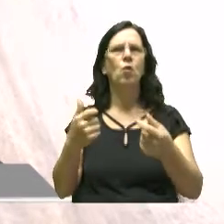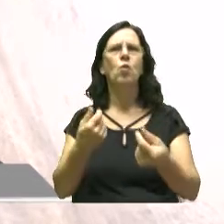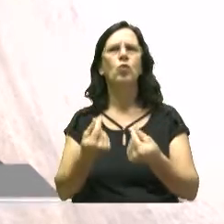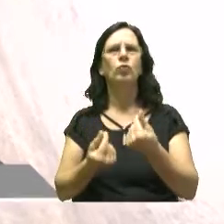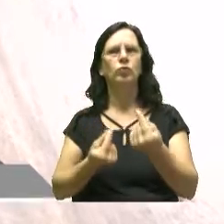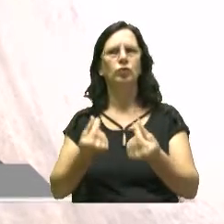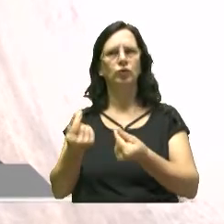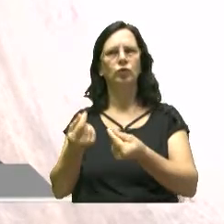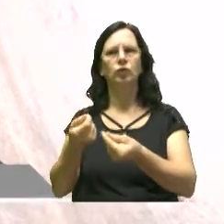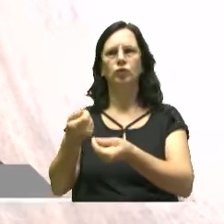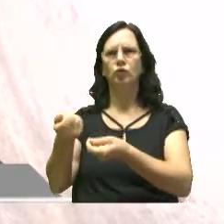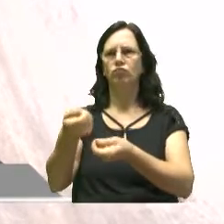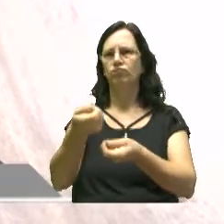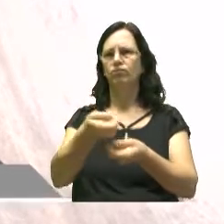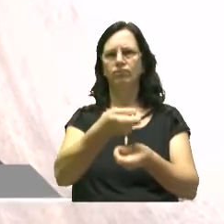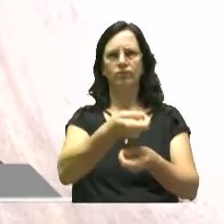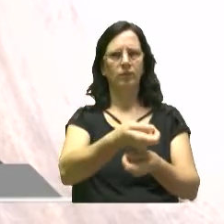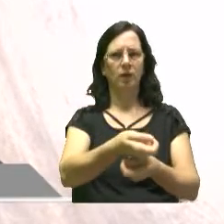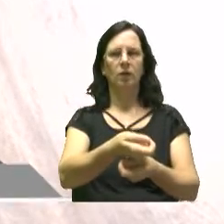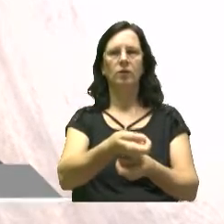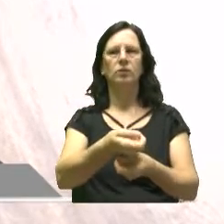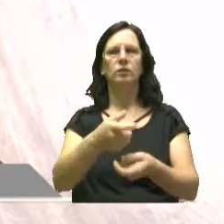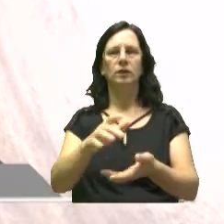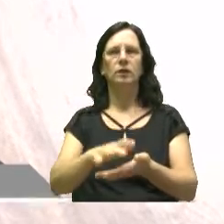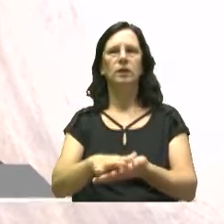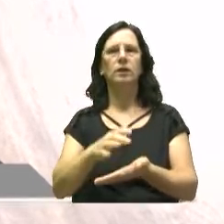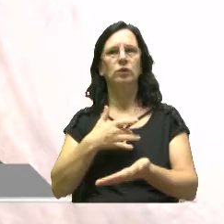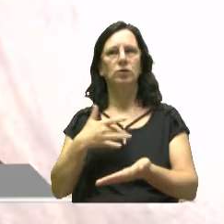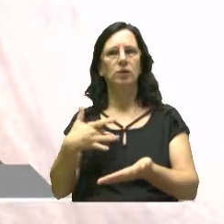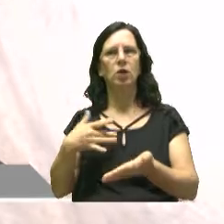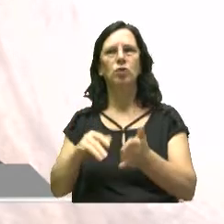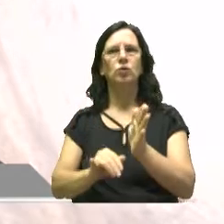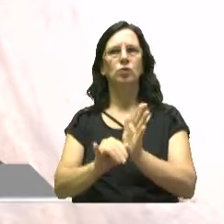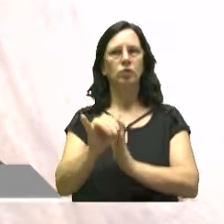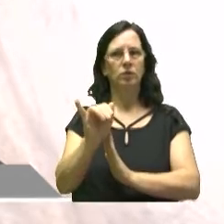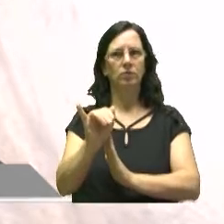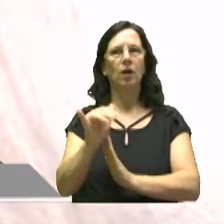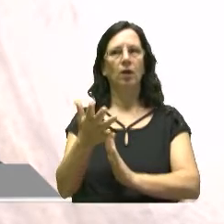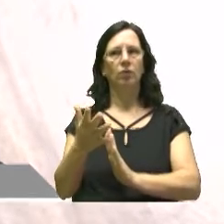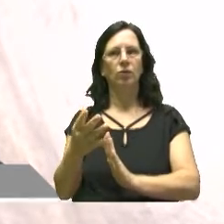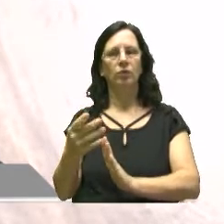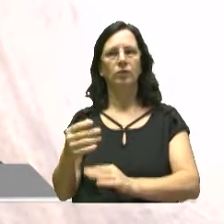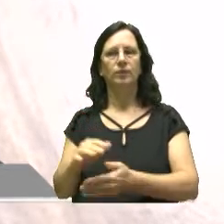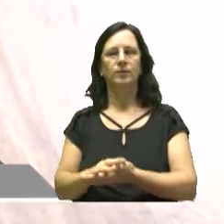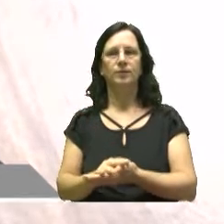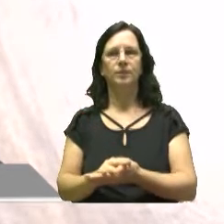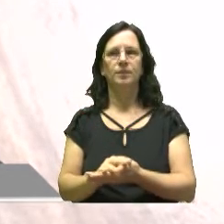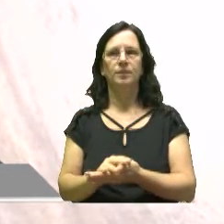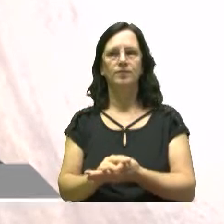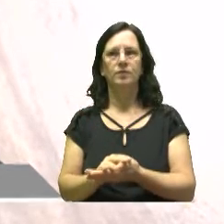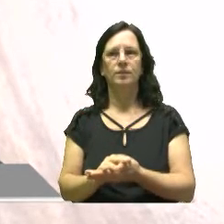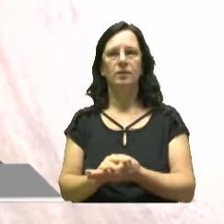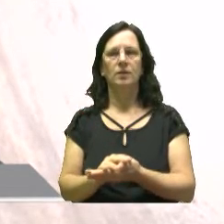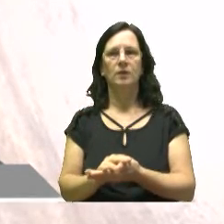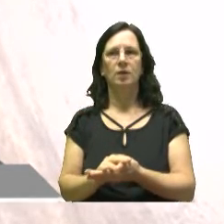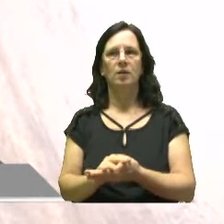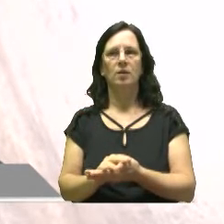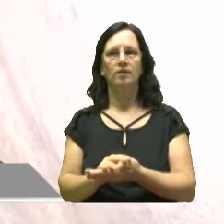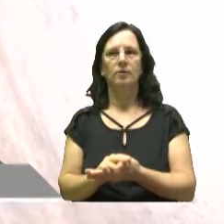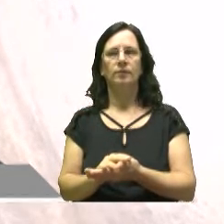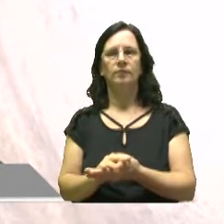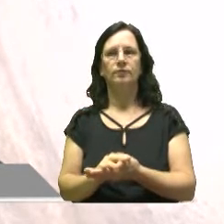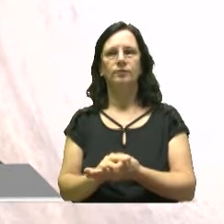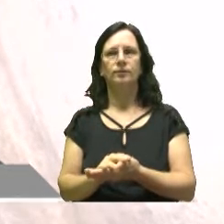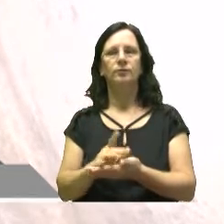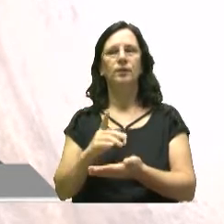o investido o dinheiro os gastos com os impostos pagos por eles né o que eu tenho a dizer